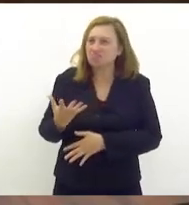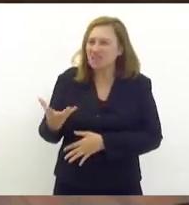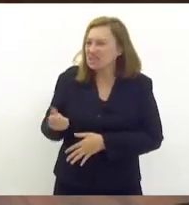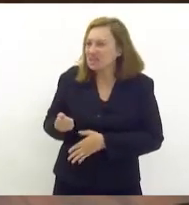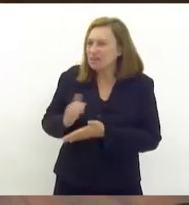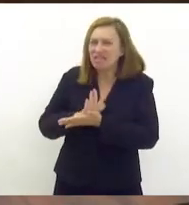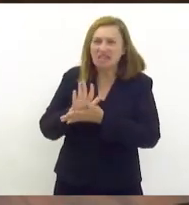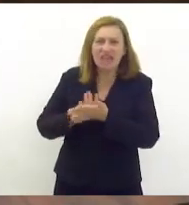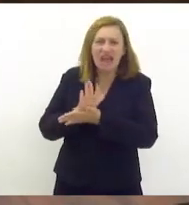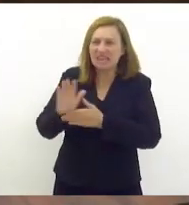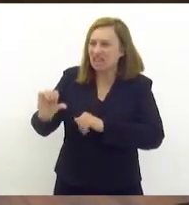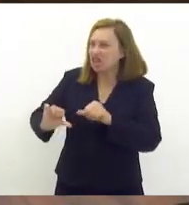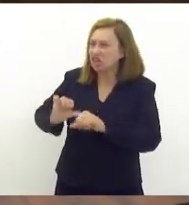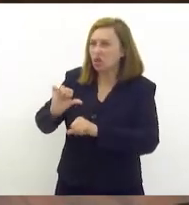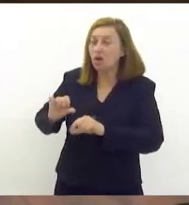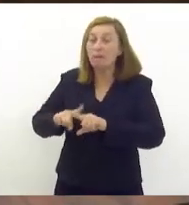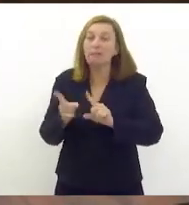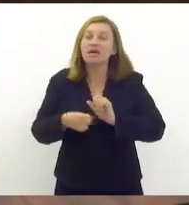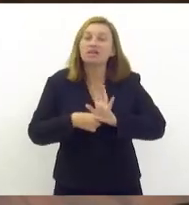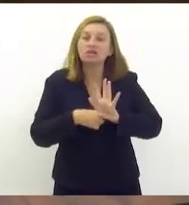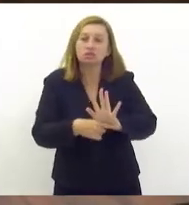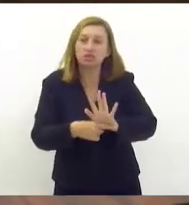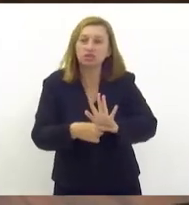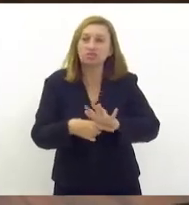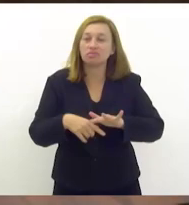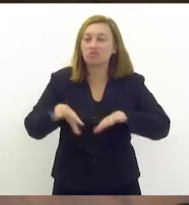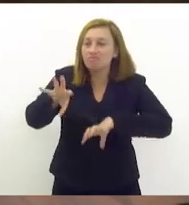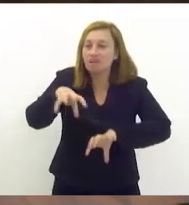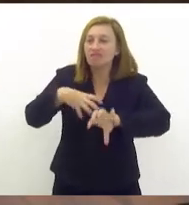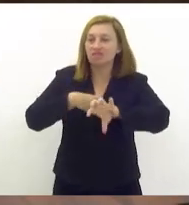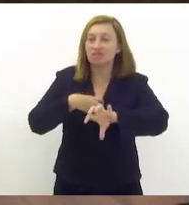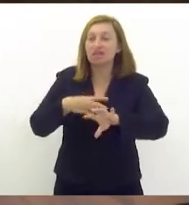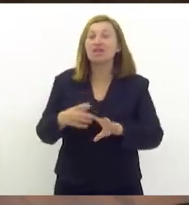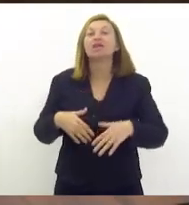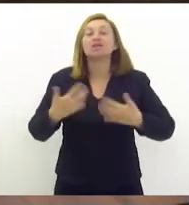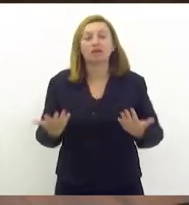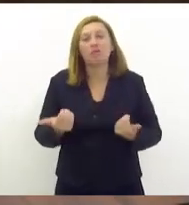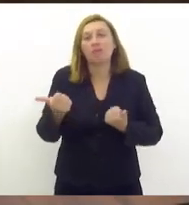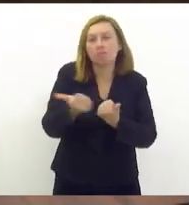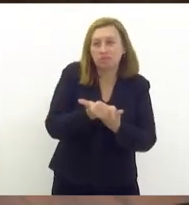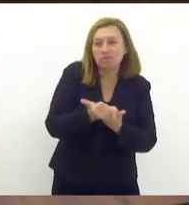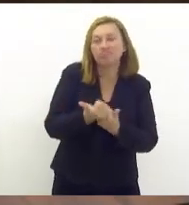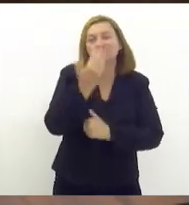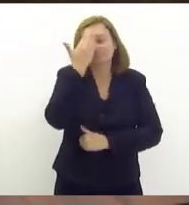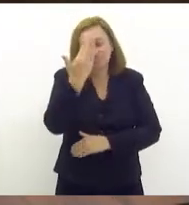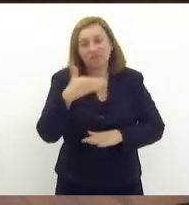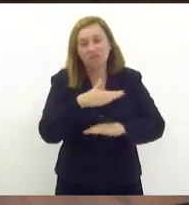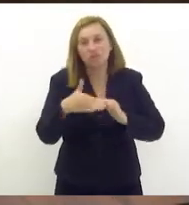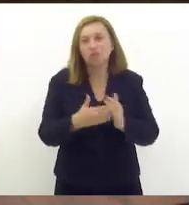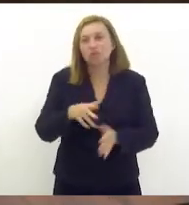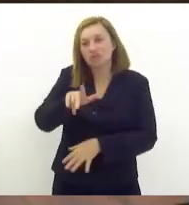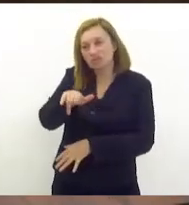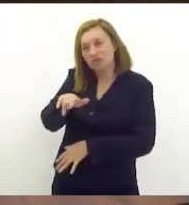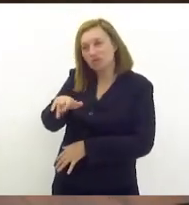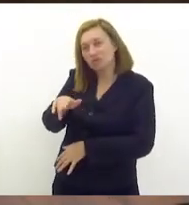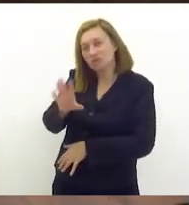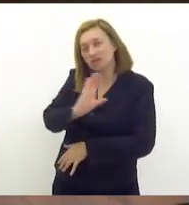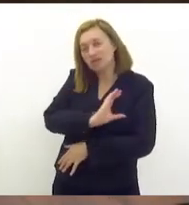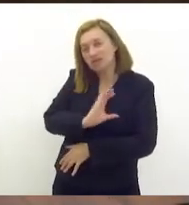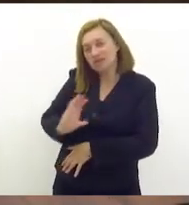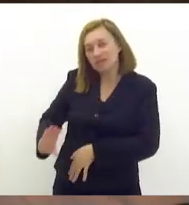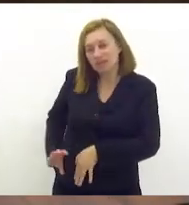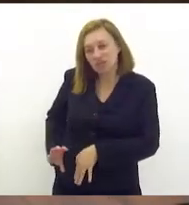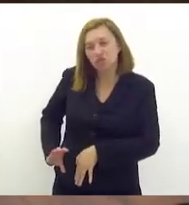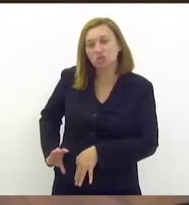sem qualquer vantagem mais ajudando o próximo então fica aqui meu apoio meu agradecimento todos os meus irmãos em Cristo A todos